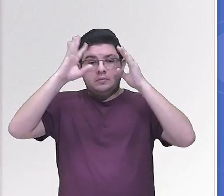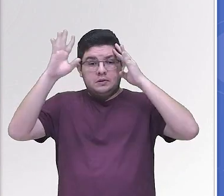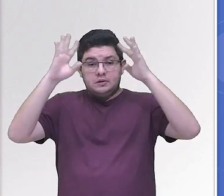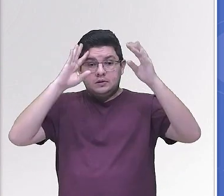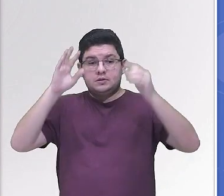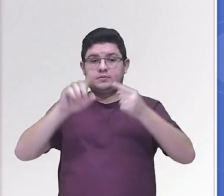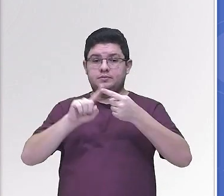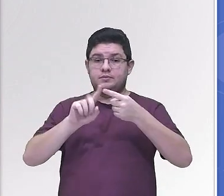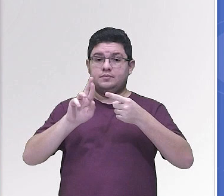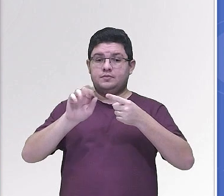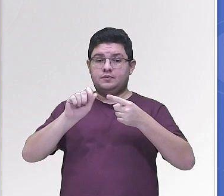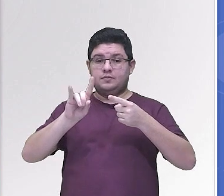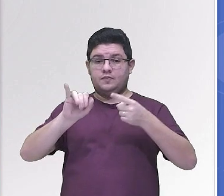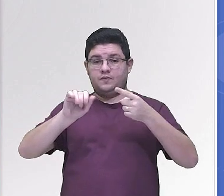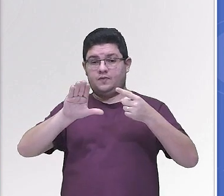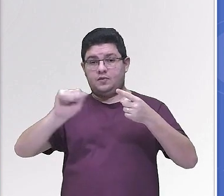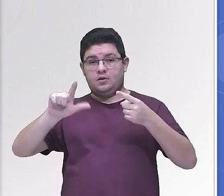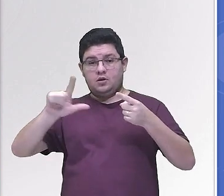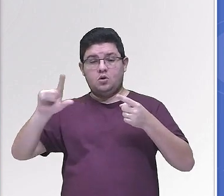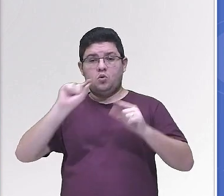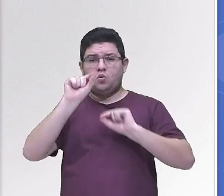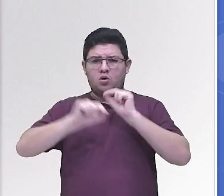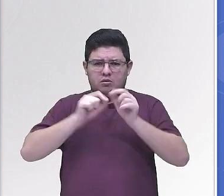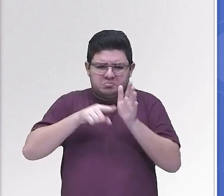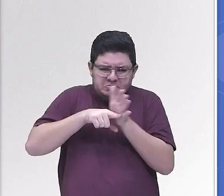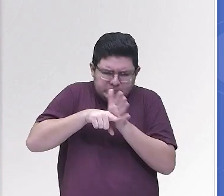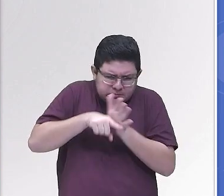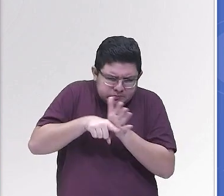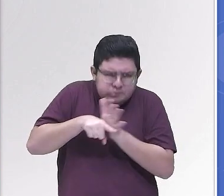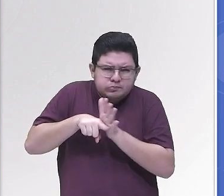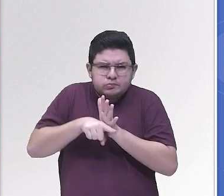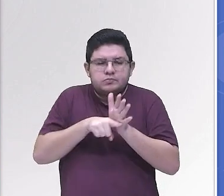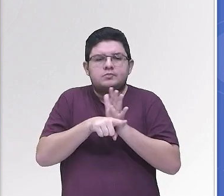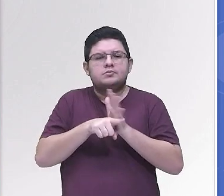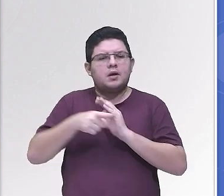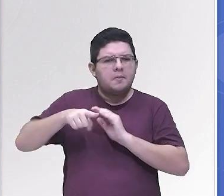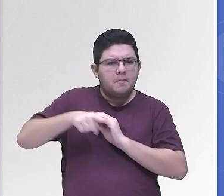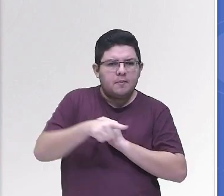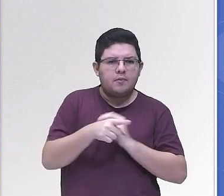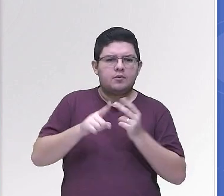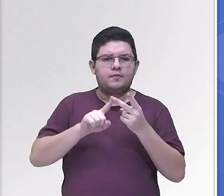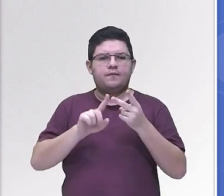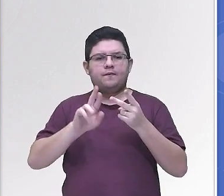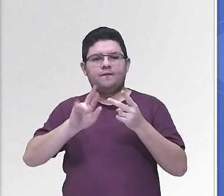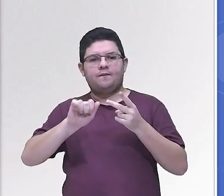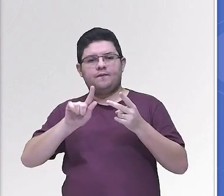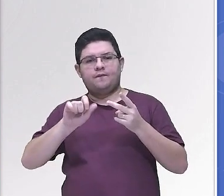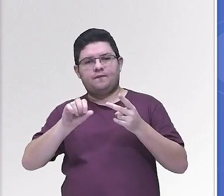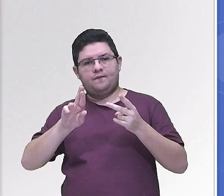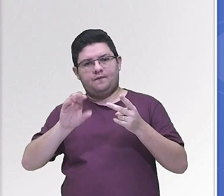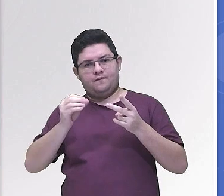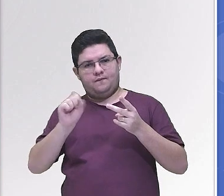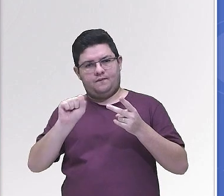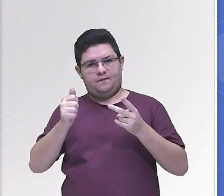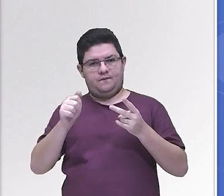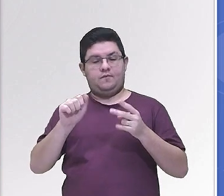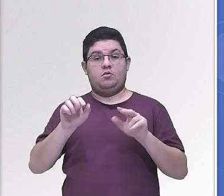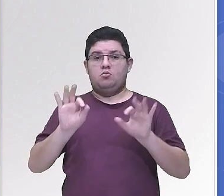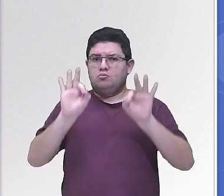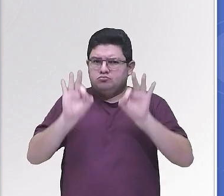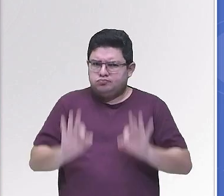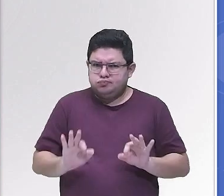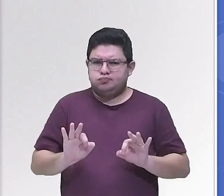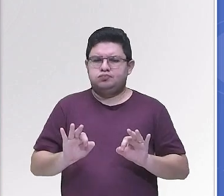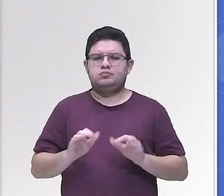de maneira radical, ir até a raiz do problema, rigorosa, buscar um rigor nos conceitos,